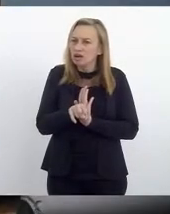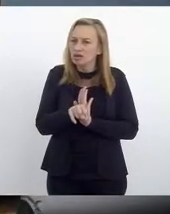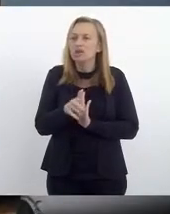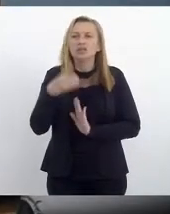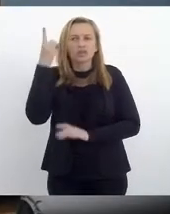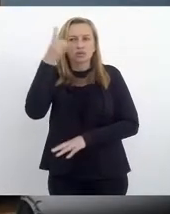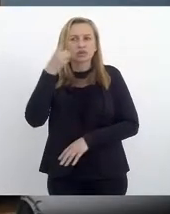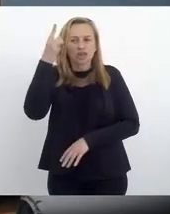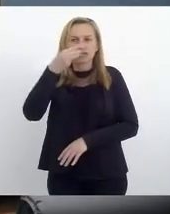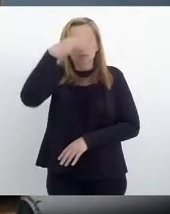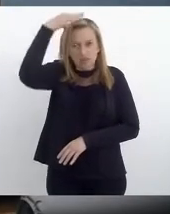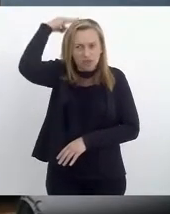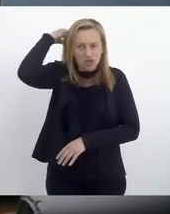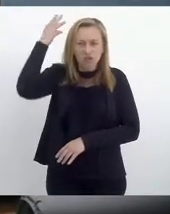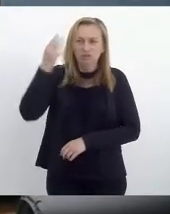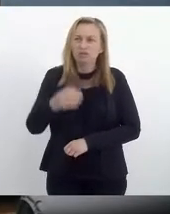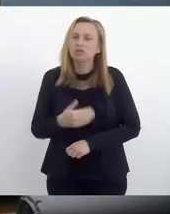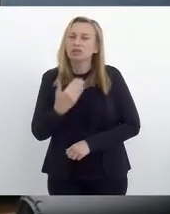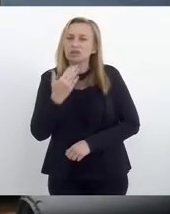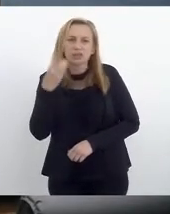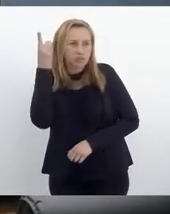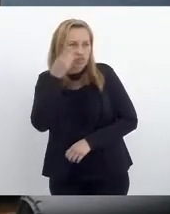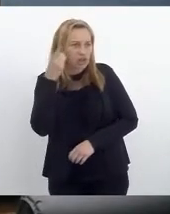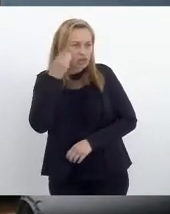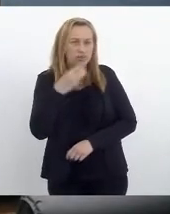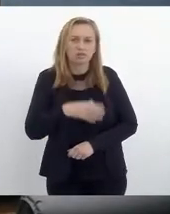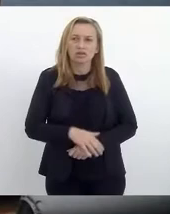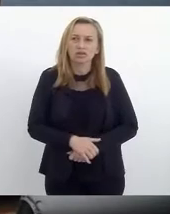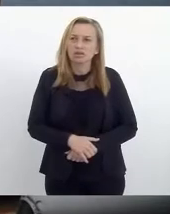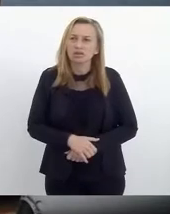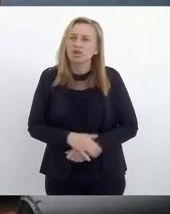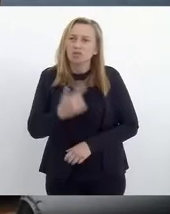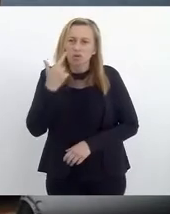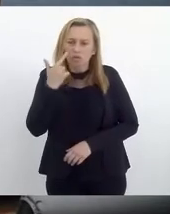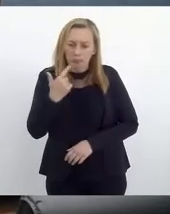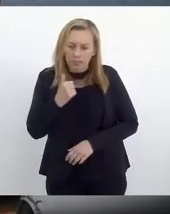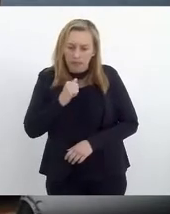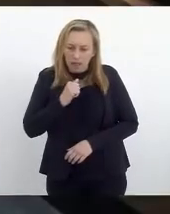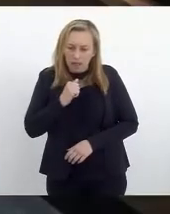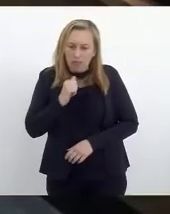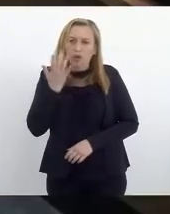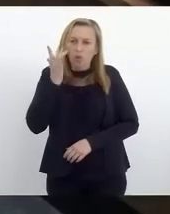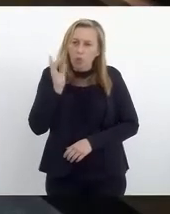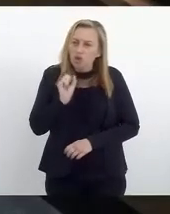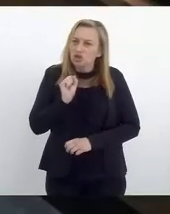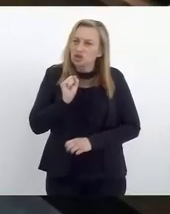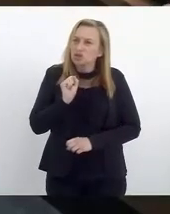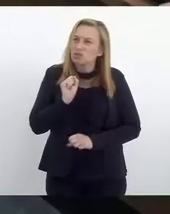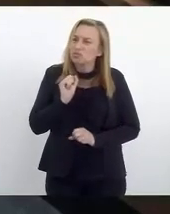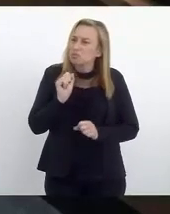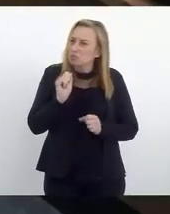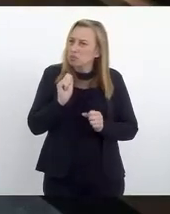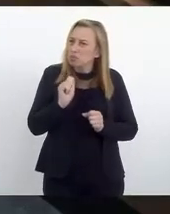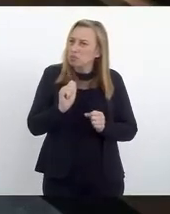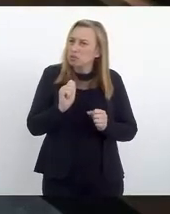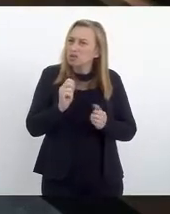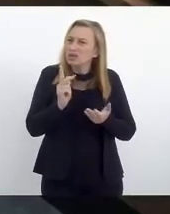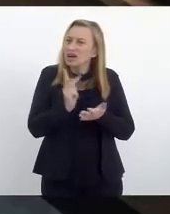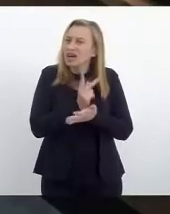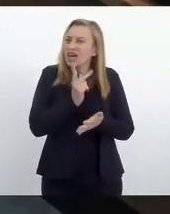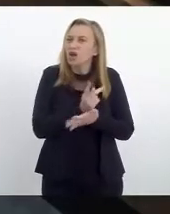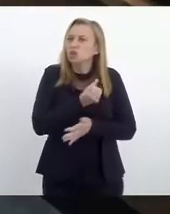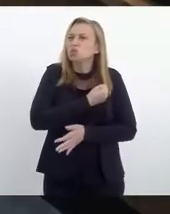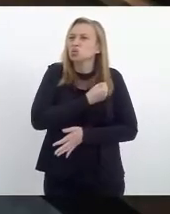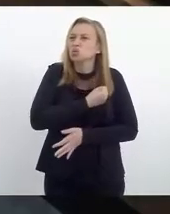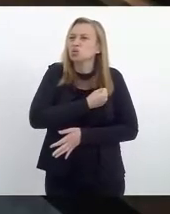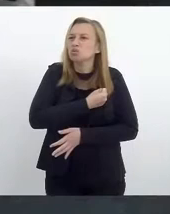deputado Márcio Pacheco, deputado, olha só, eu acho que talvez tenha erro é na numeração